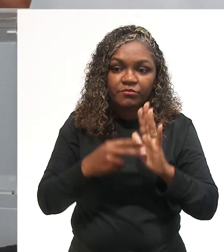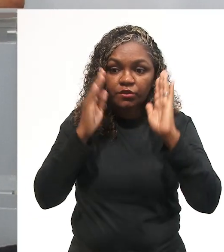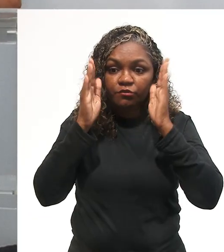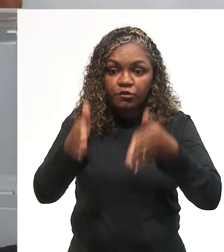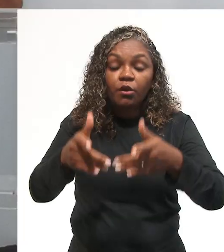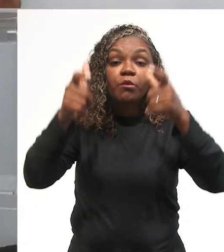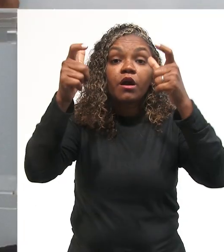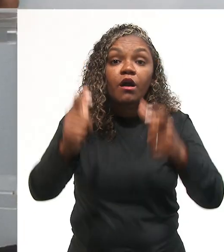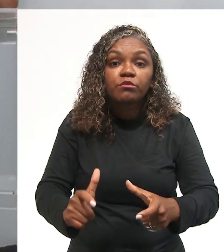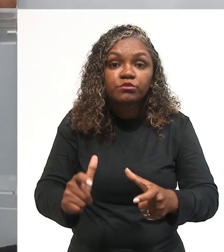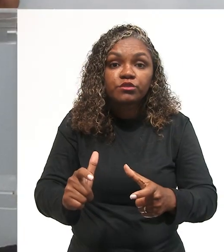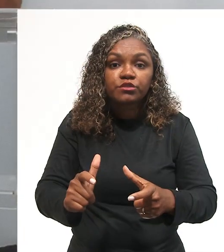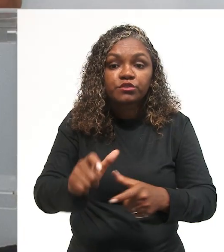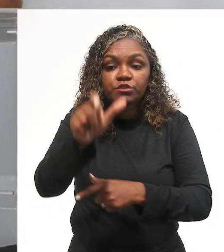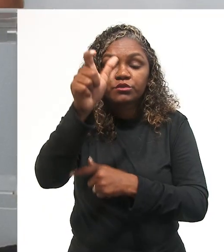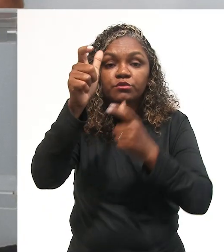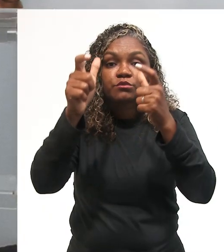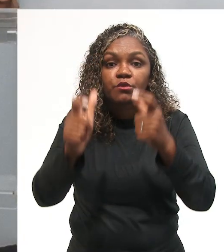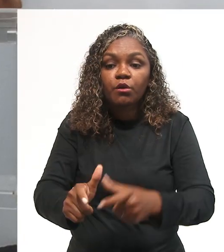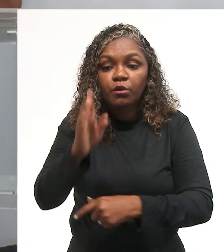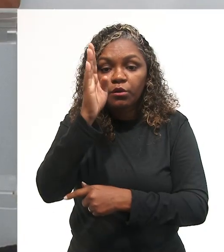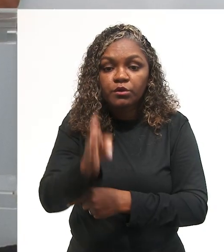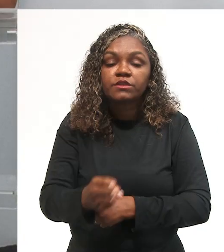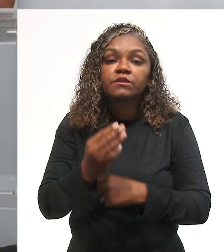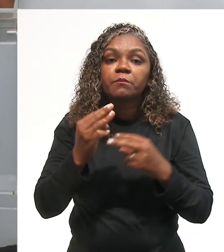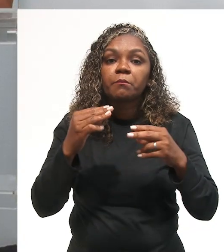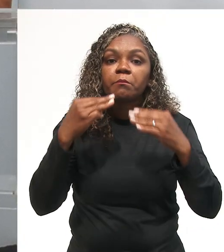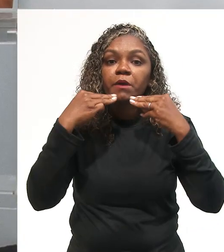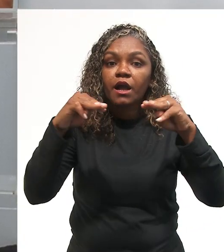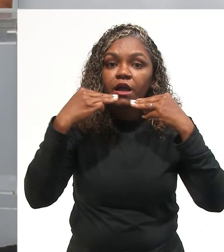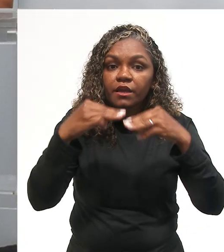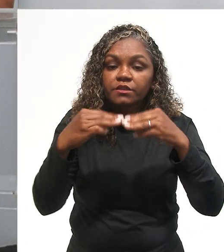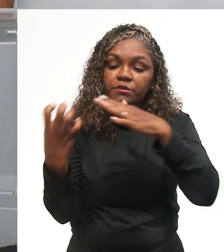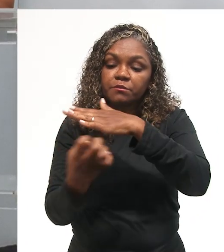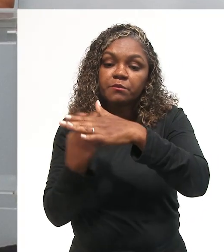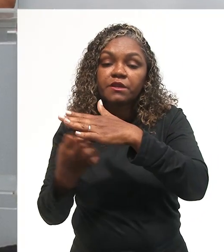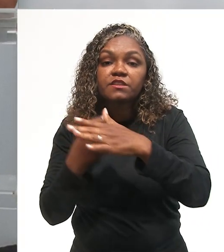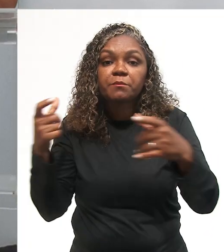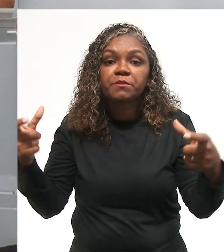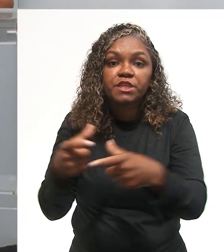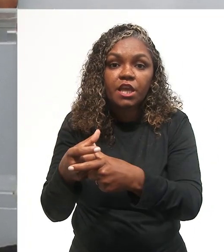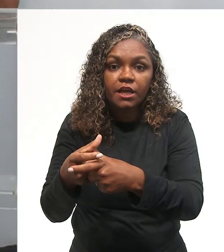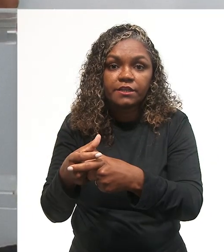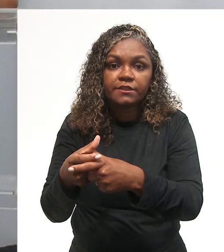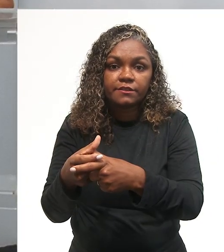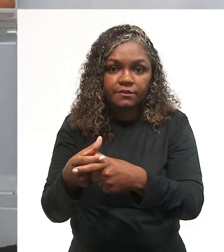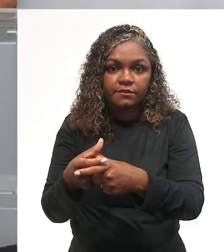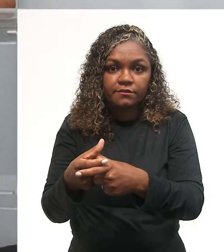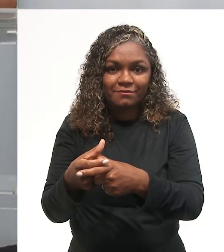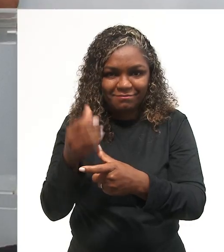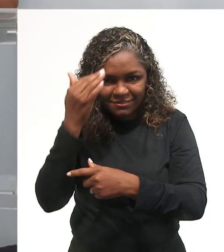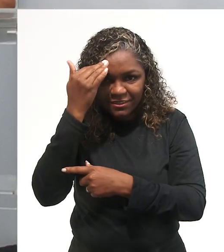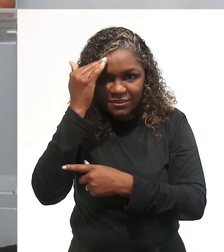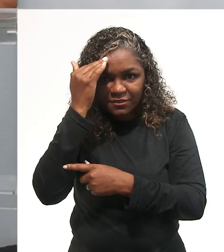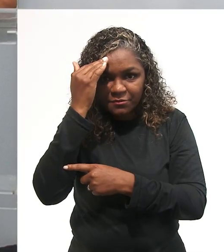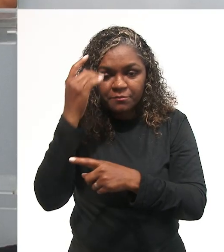delimitação do tema central que é marketing digital em pequenas empresas, né? Você já afunilou isso para um